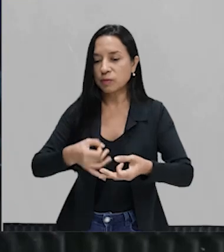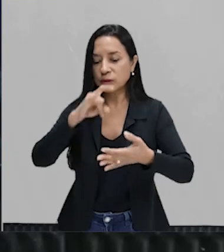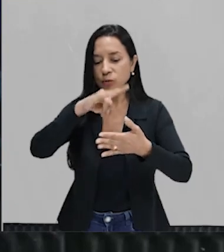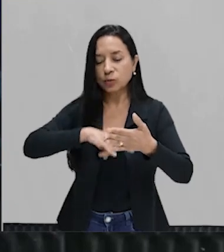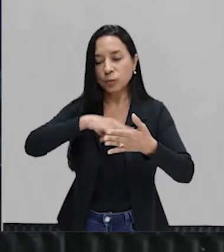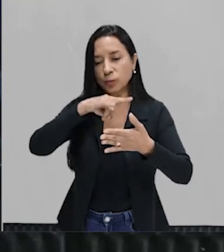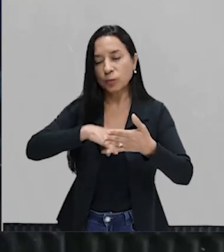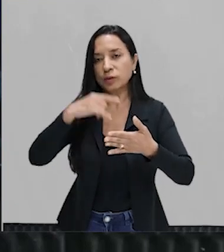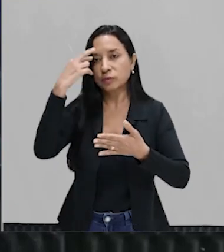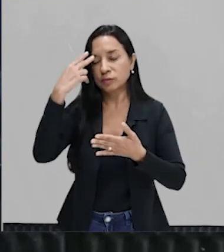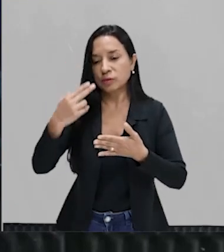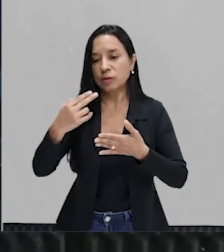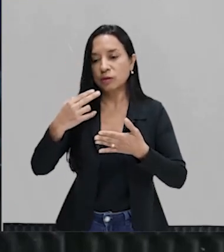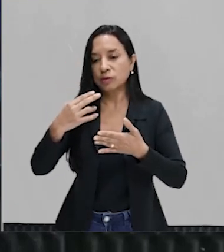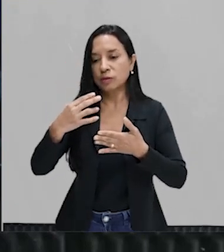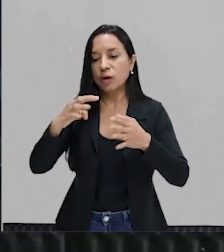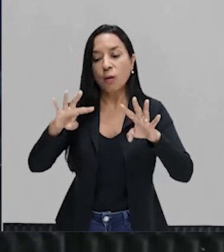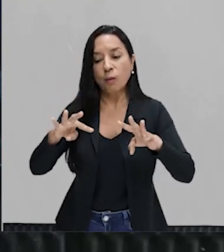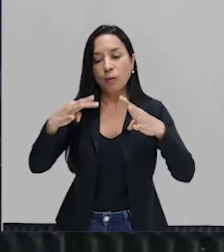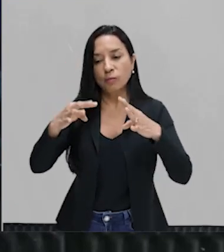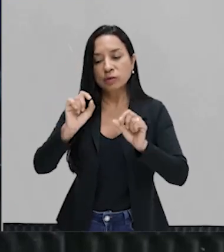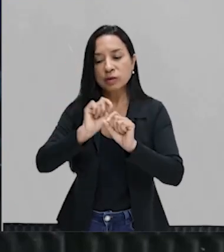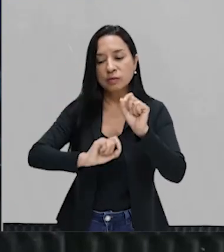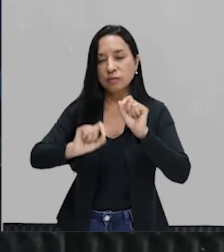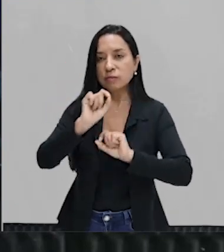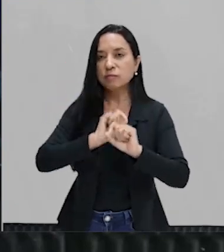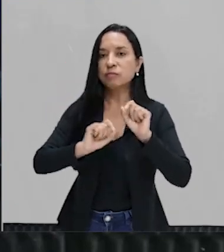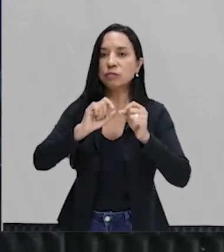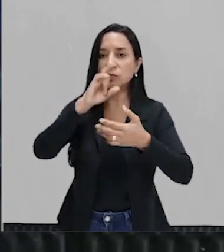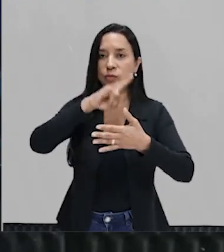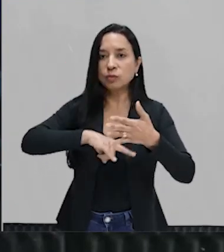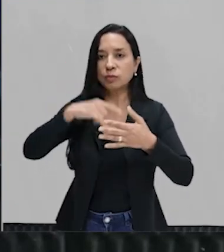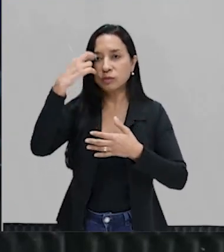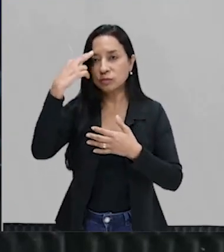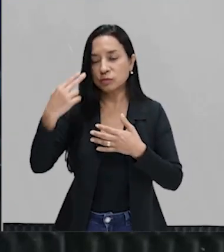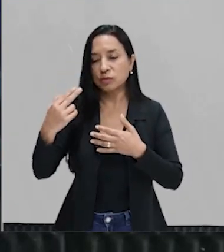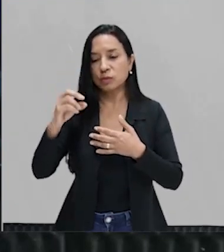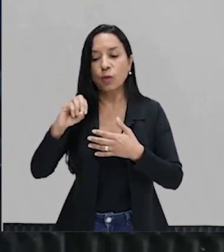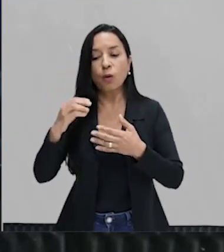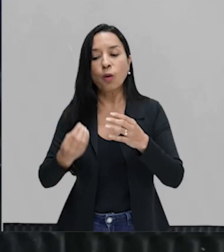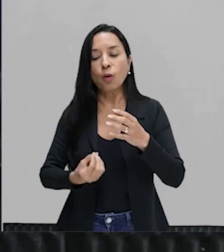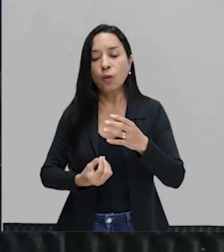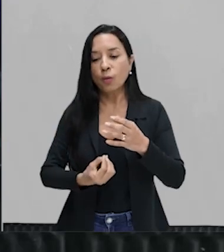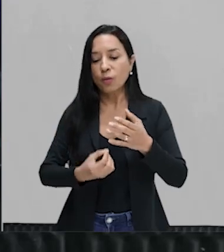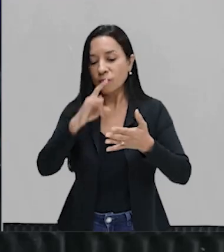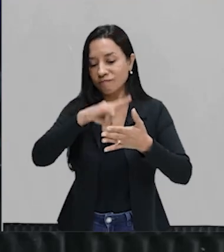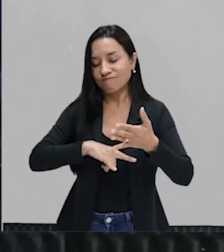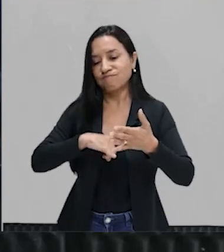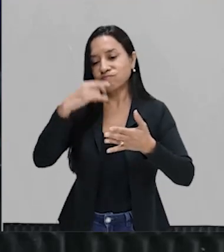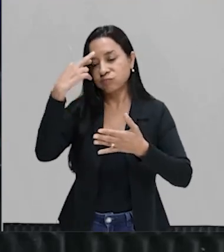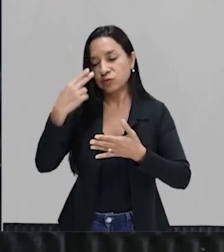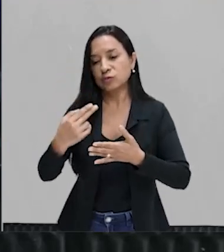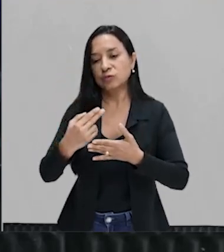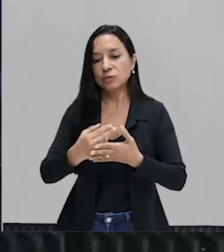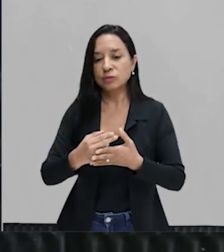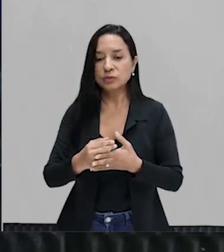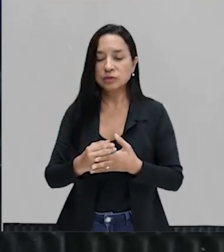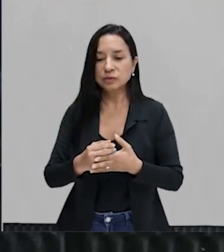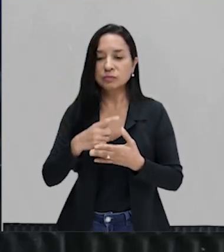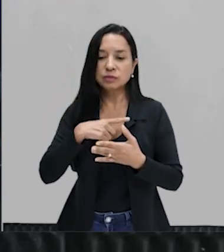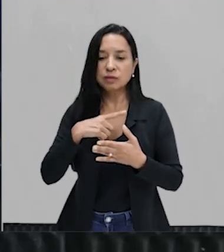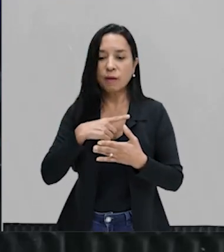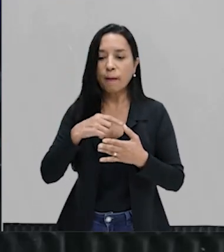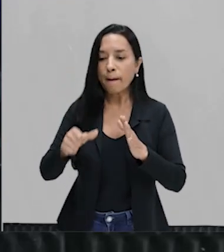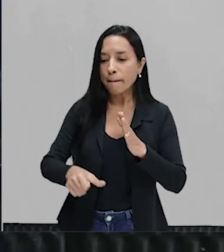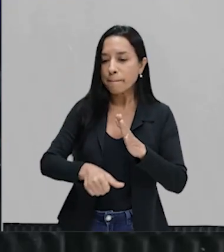históricas. Observe que os documentos históricos, ou o que nós chamamos de fontes históricas, elas acabam sendo a